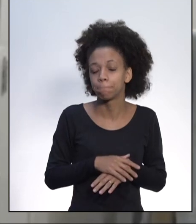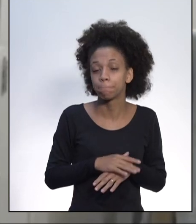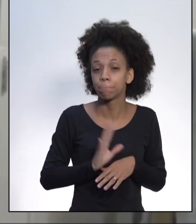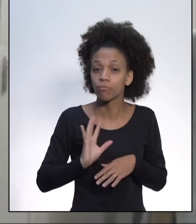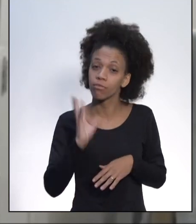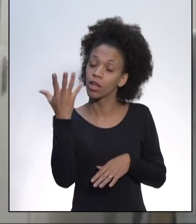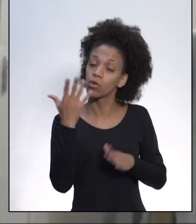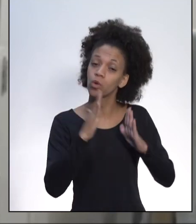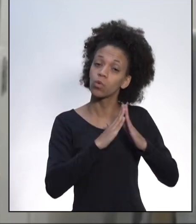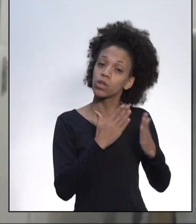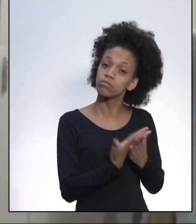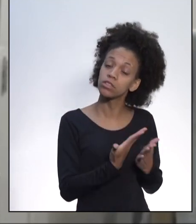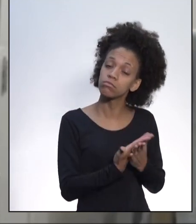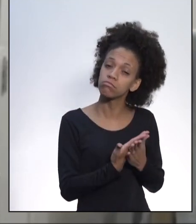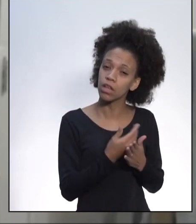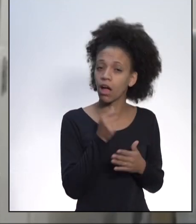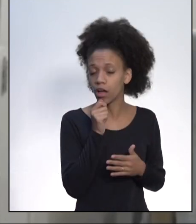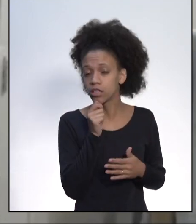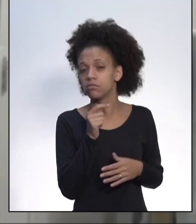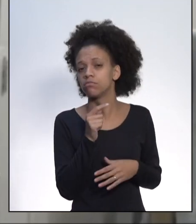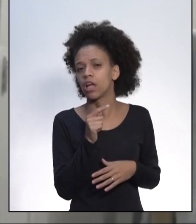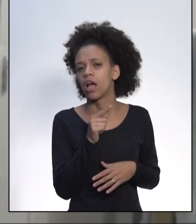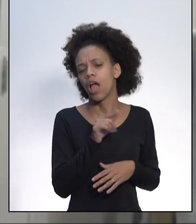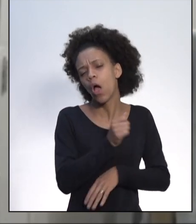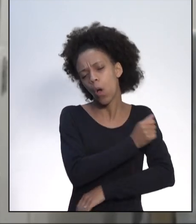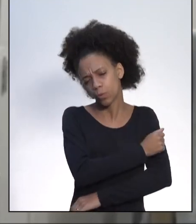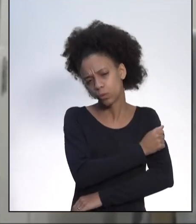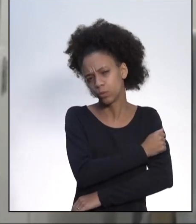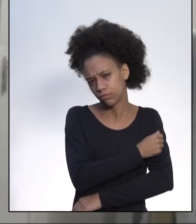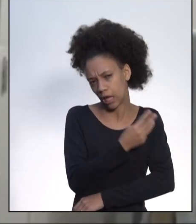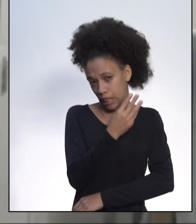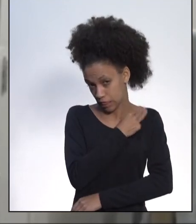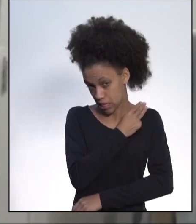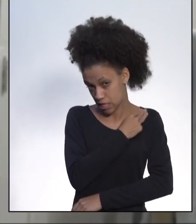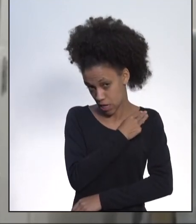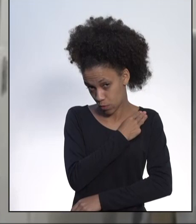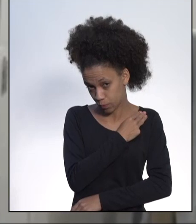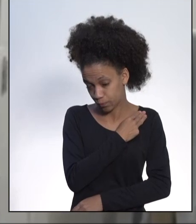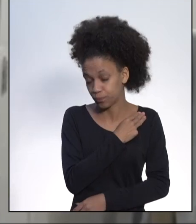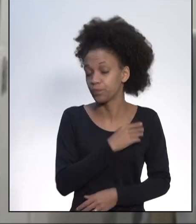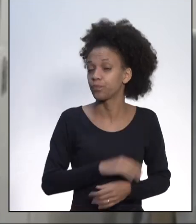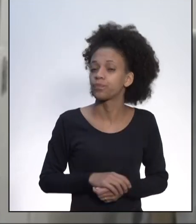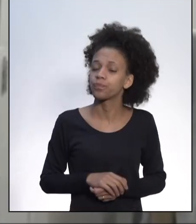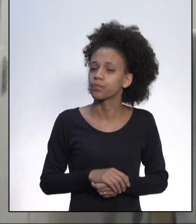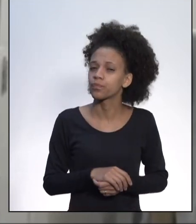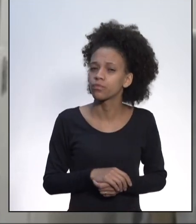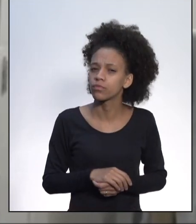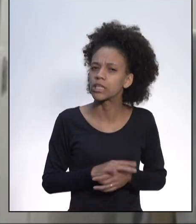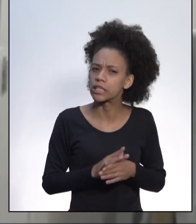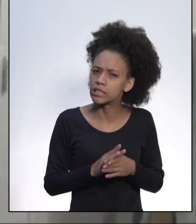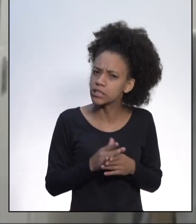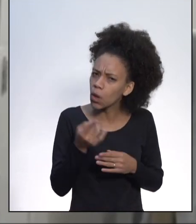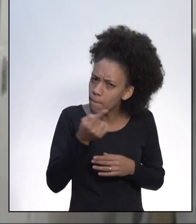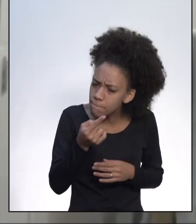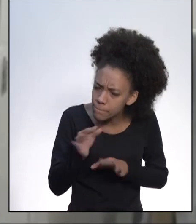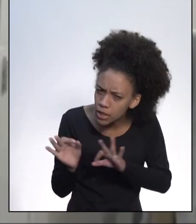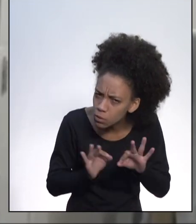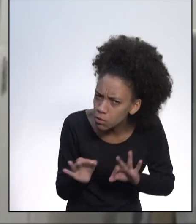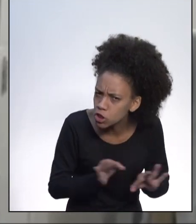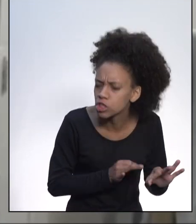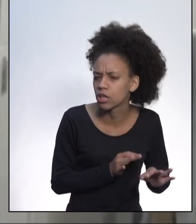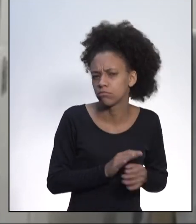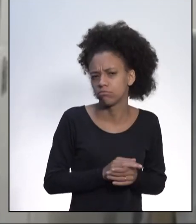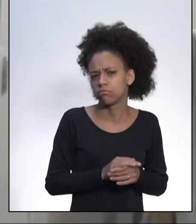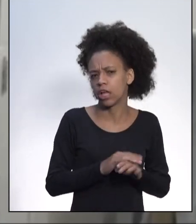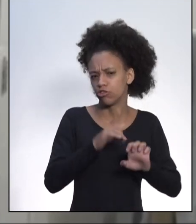no colégio, ainda na época do colégio, eu era estudante do terceiro ano do ensino médio, e foi meu primeiro projeto de